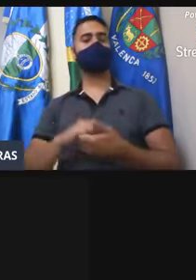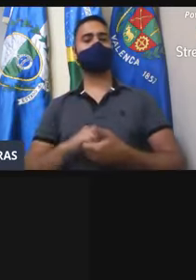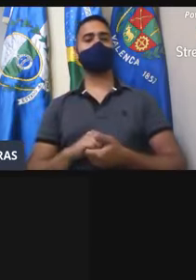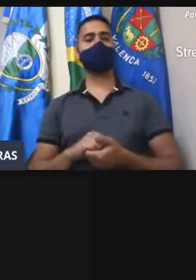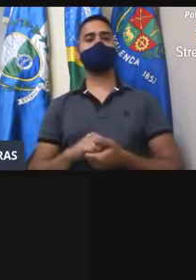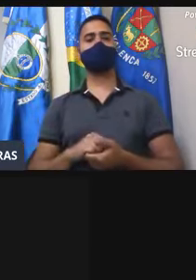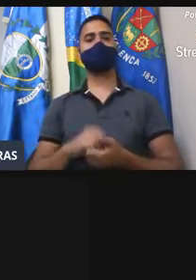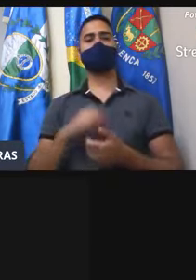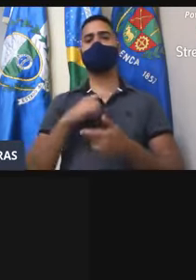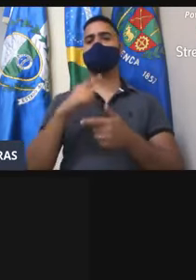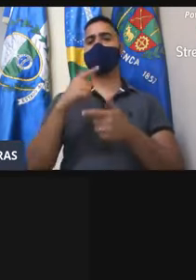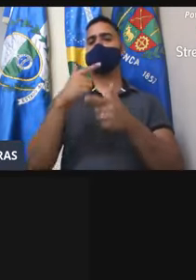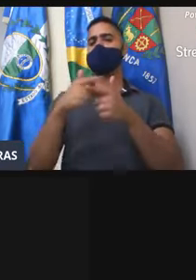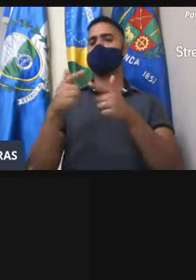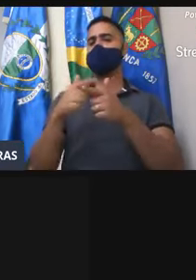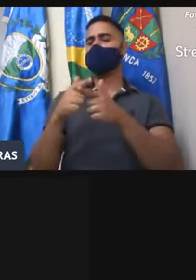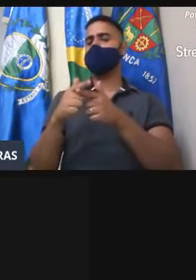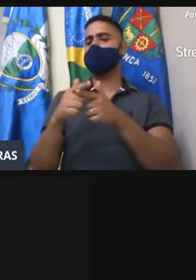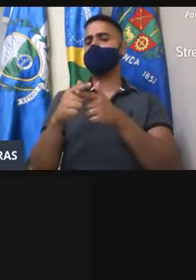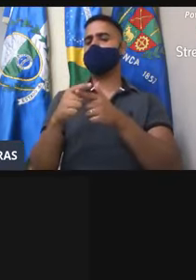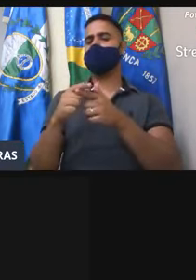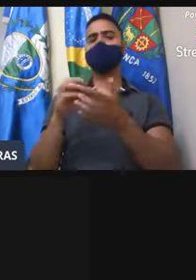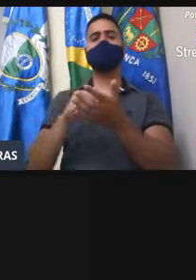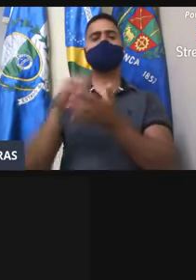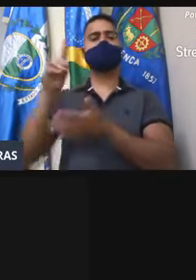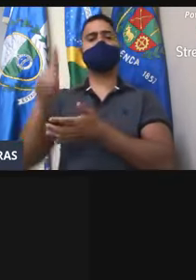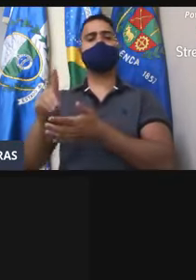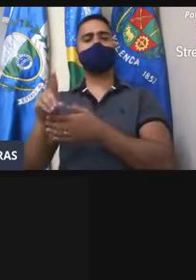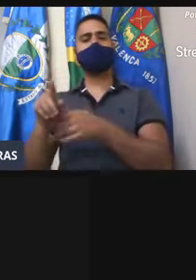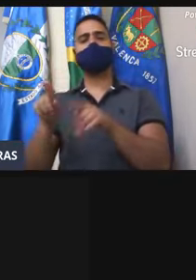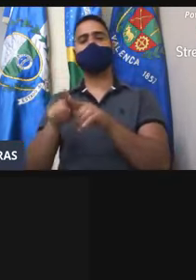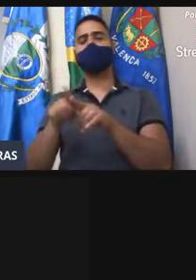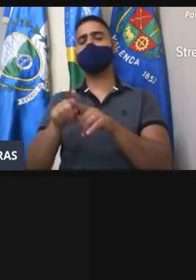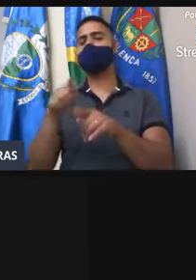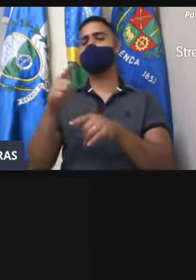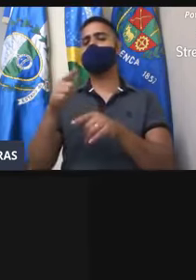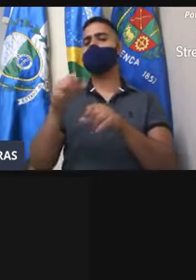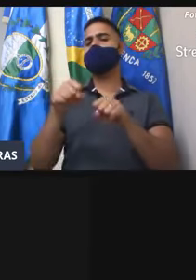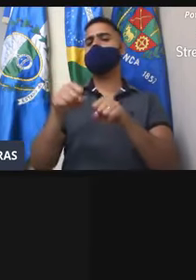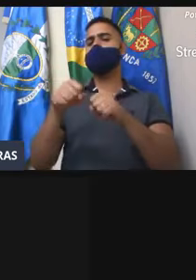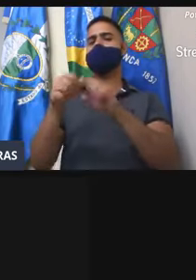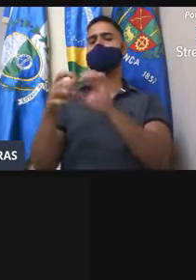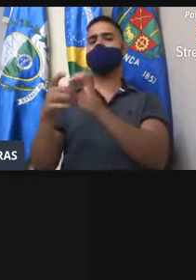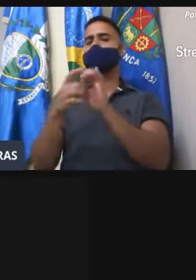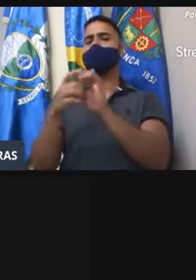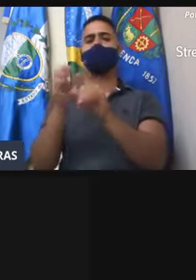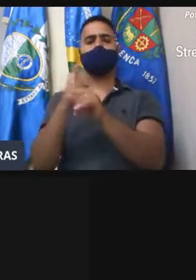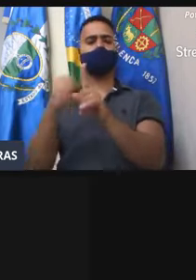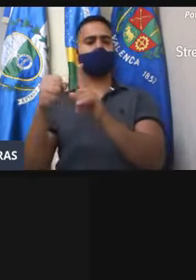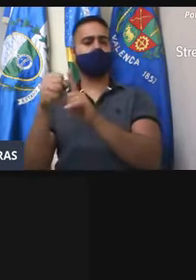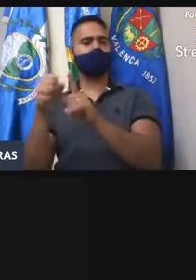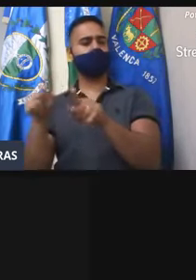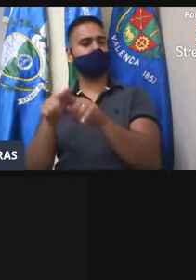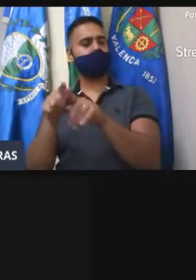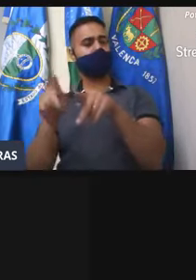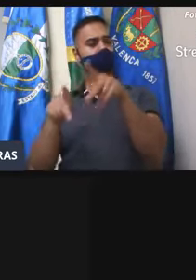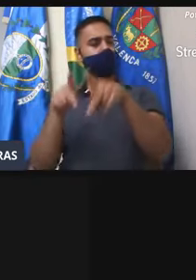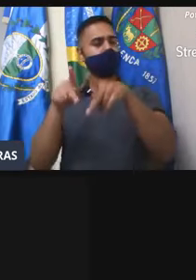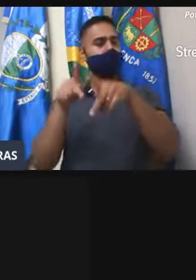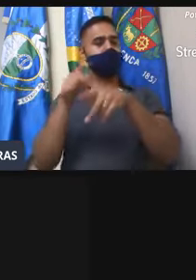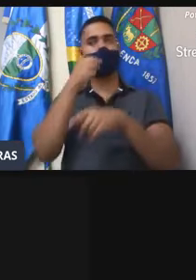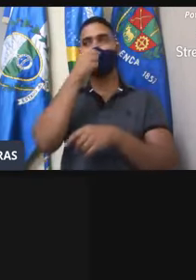situação de violação de direitos, bem como no fortalecimento de vínculos sociais e comunitários.